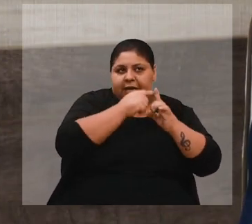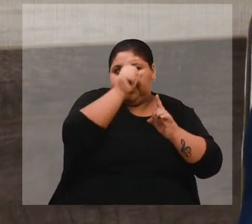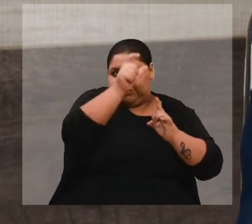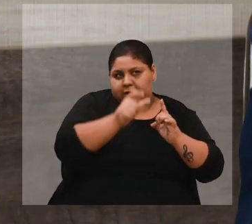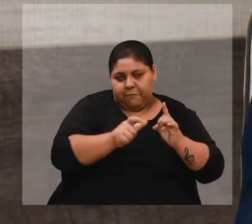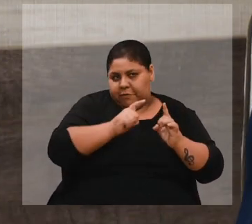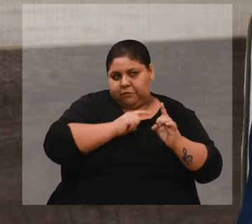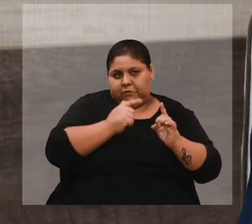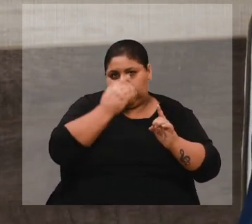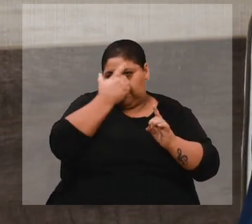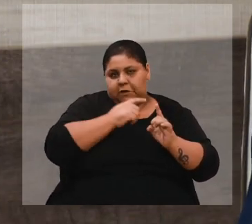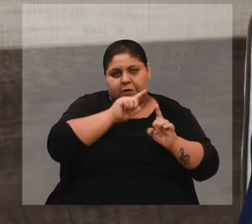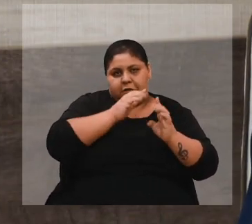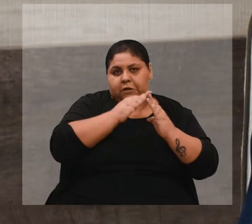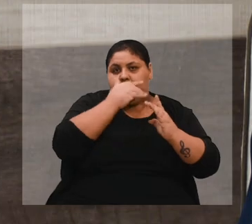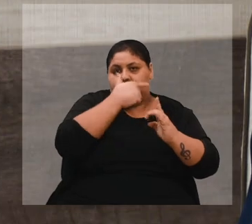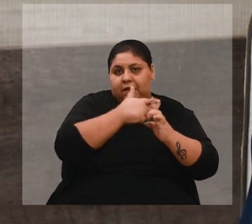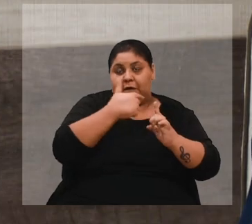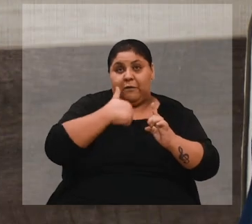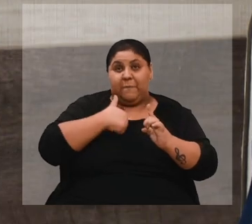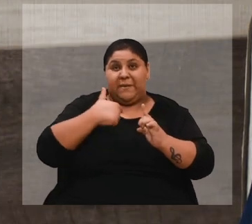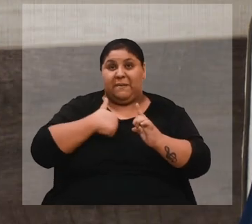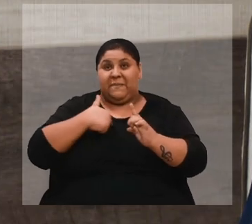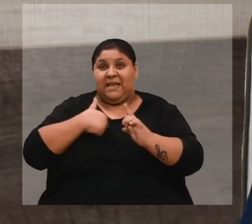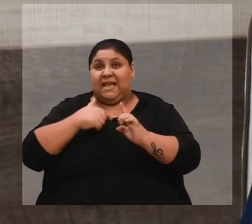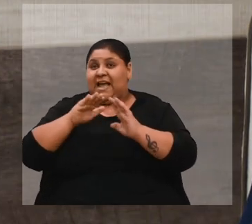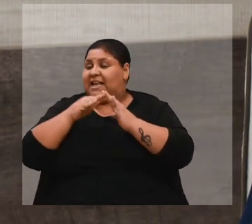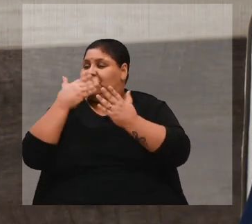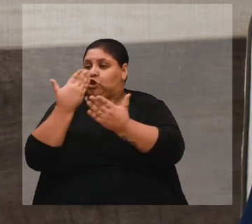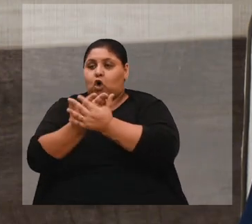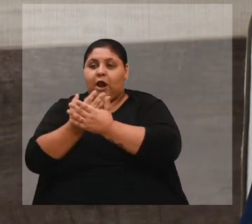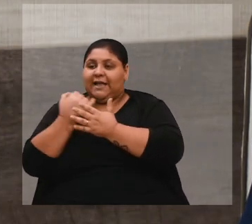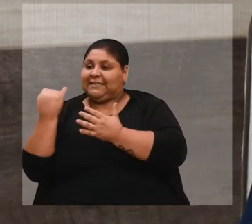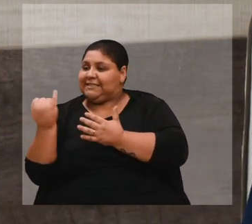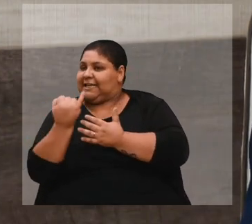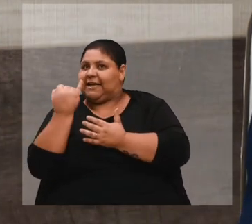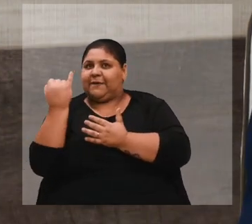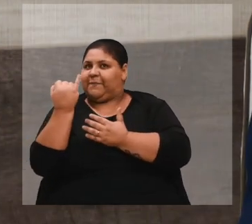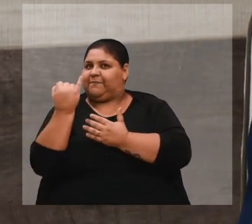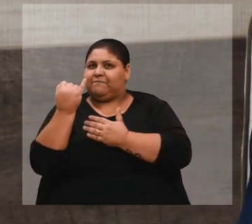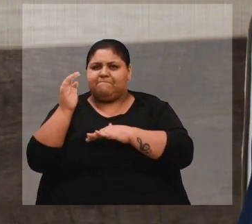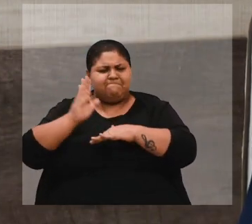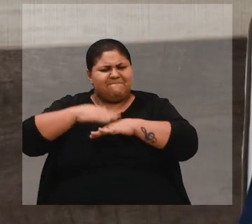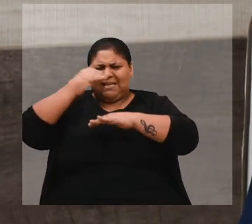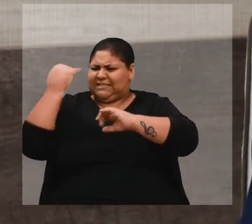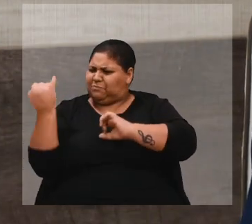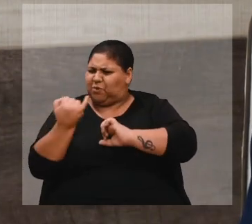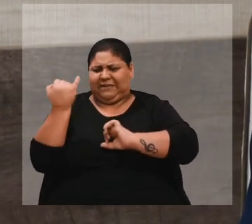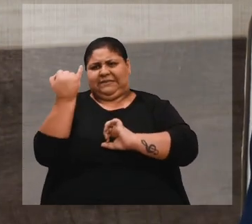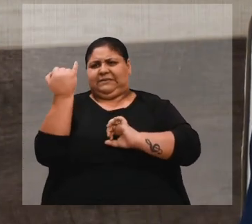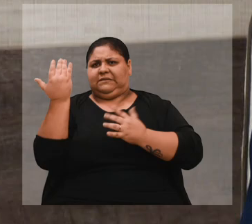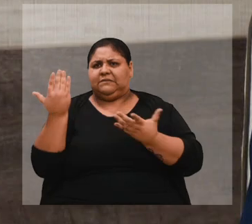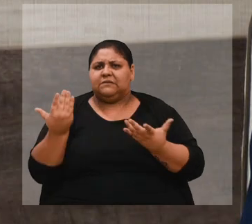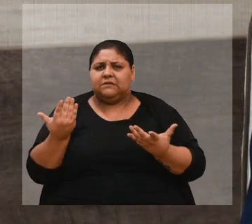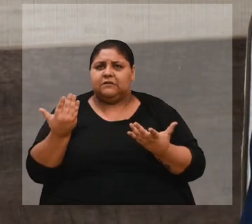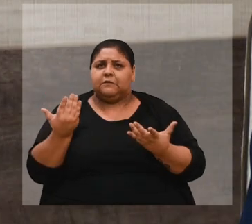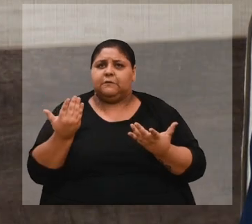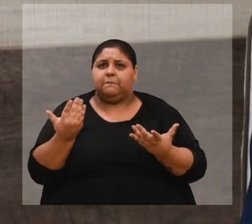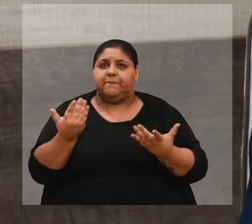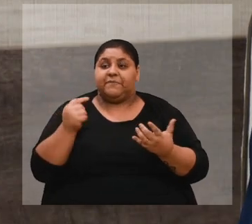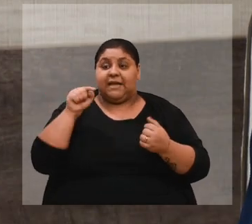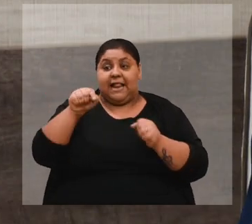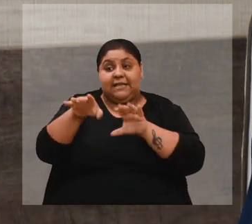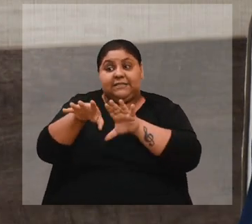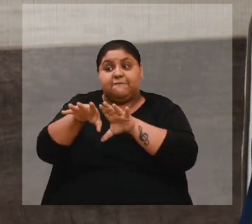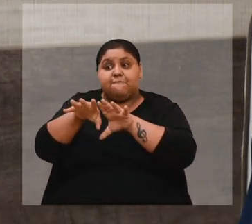igreja, alguns consideram, né, local sagrado. Para mim, a escola é sagrada. Ela é muito mais do que importante, ela é